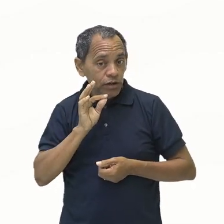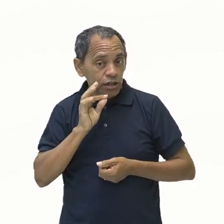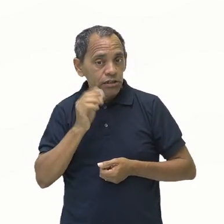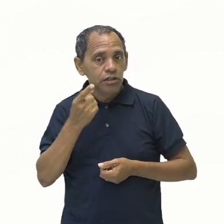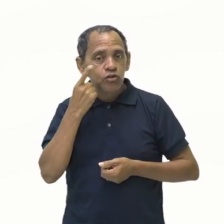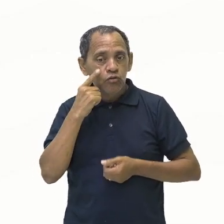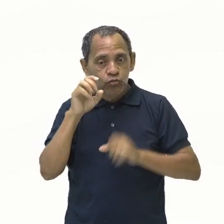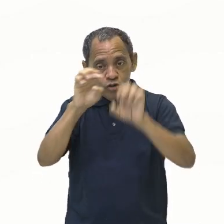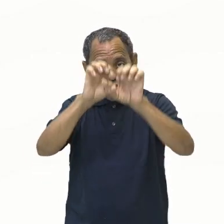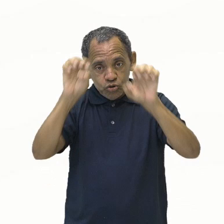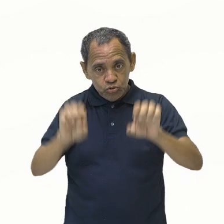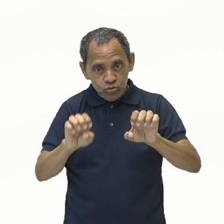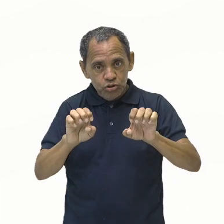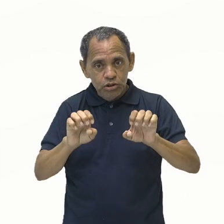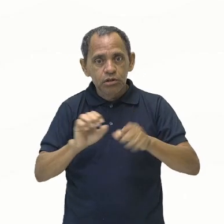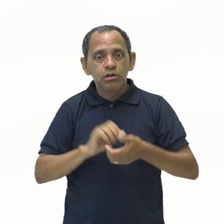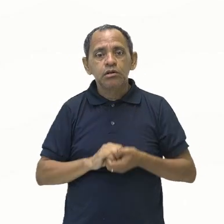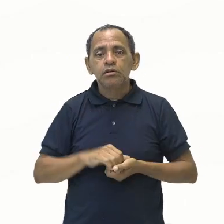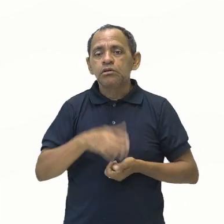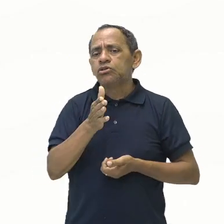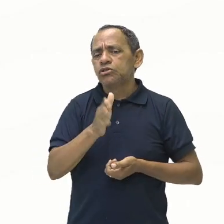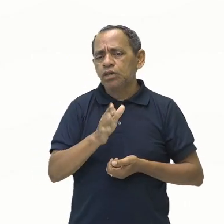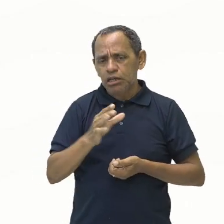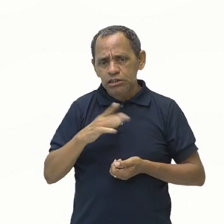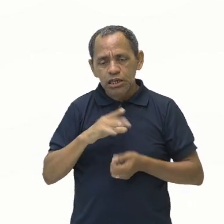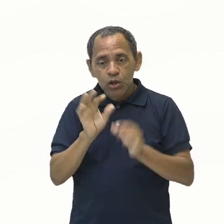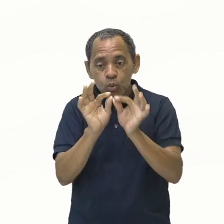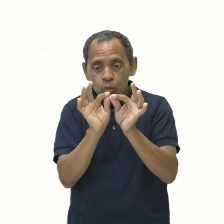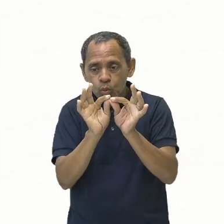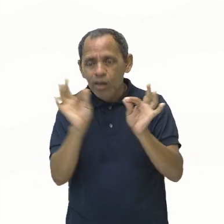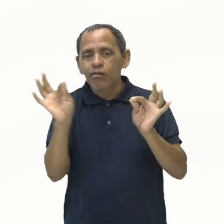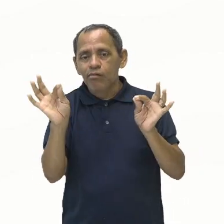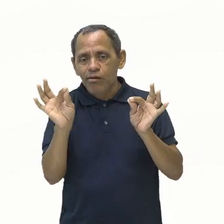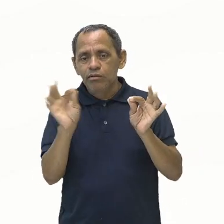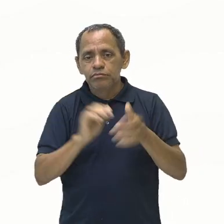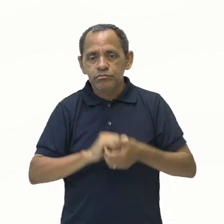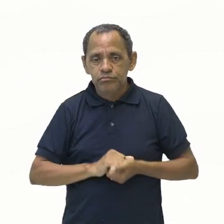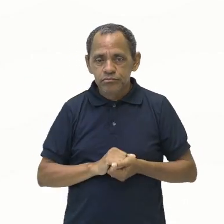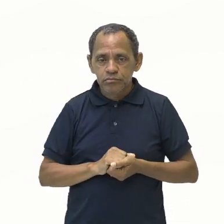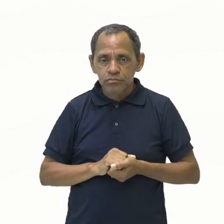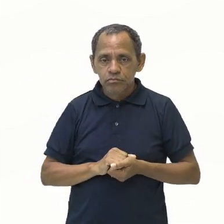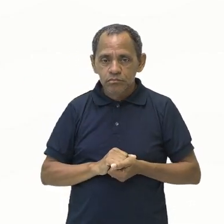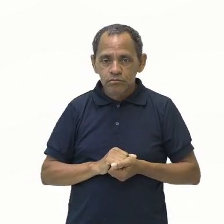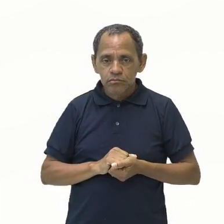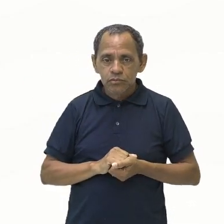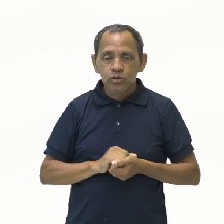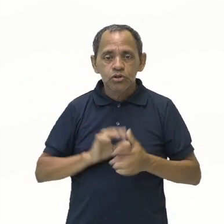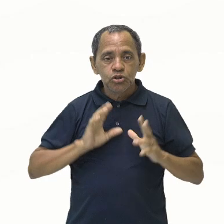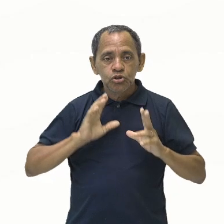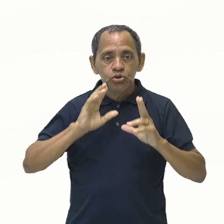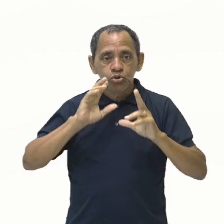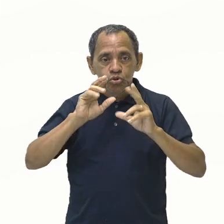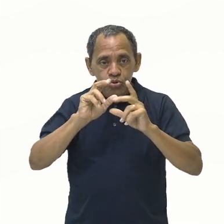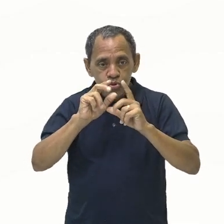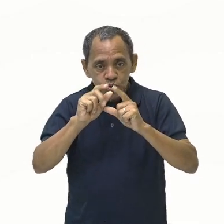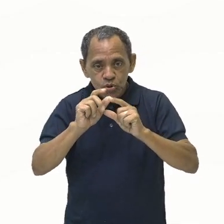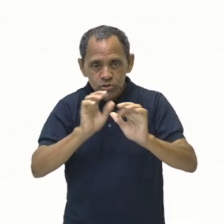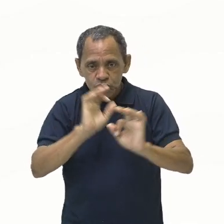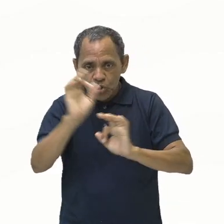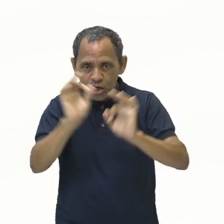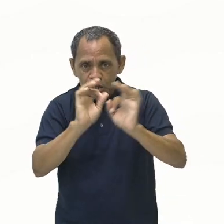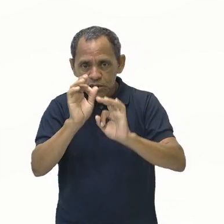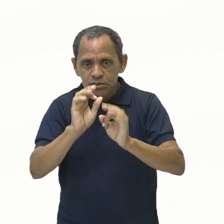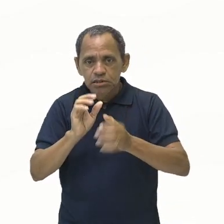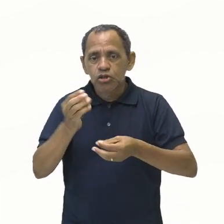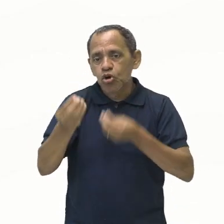estrutura já alongada, né? Todos esses arranjos e essas formas de